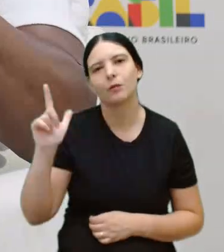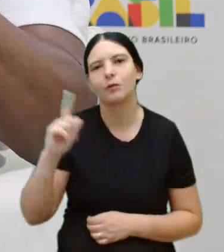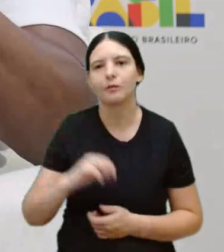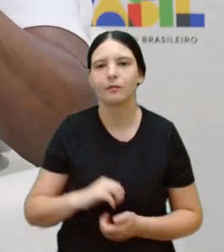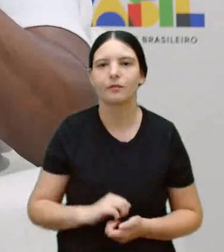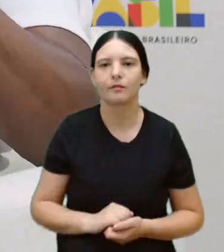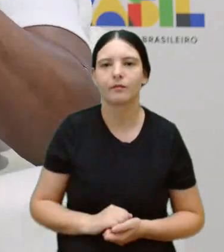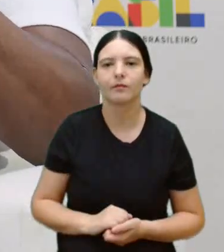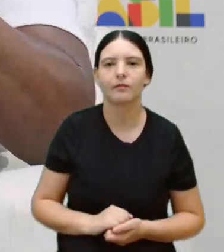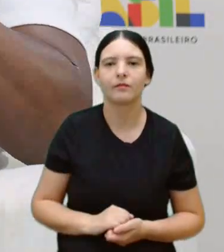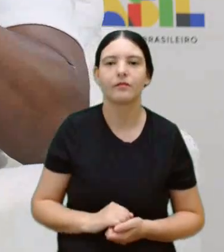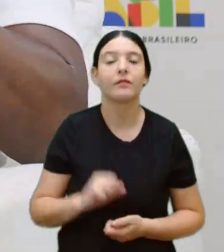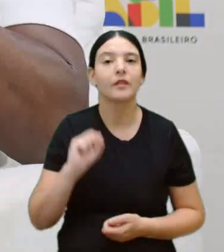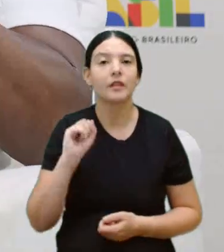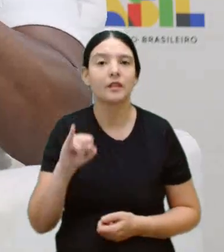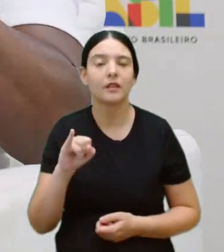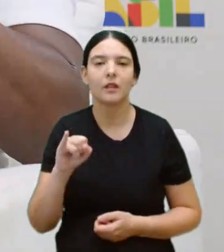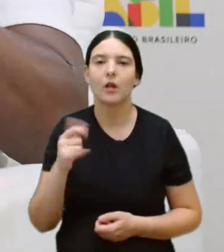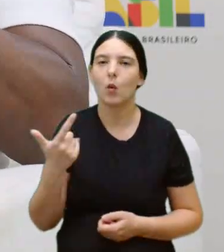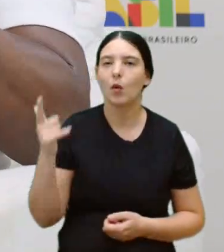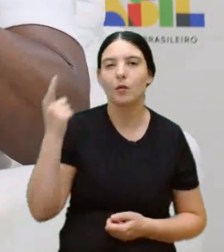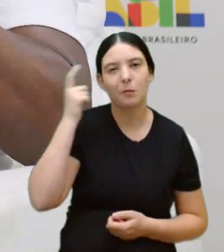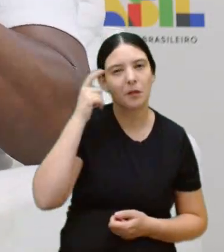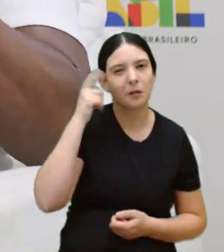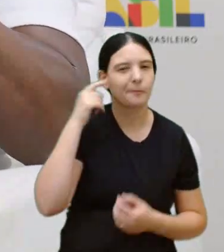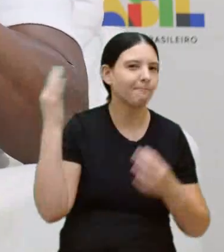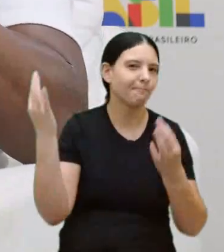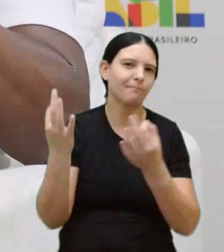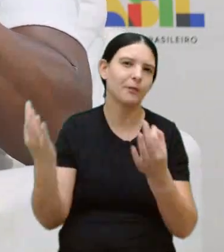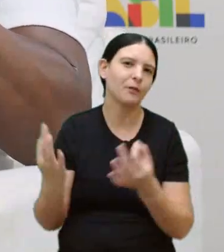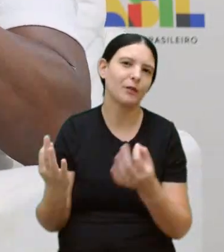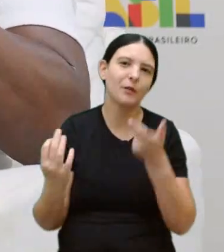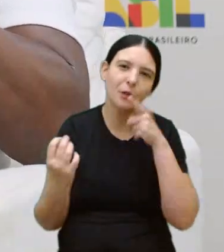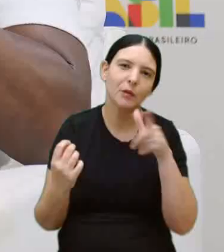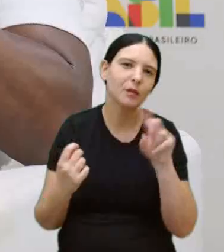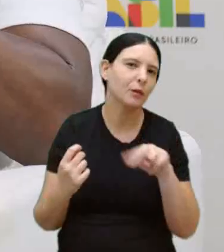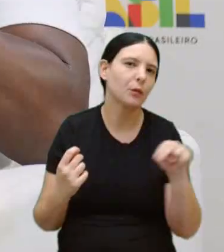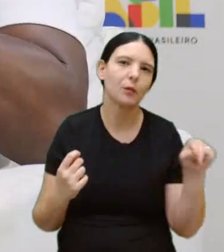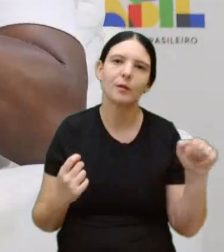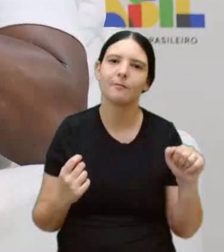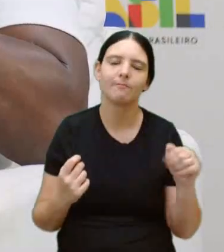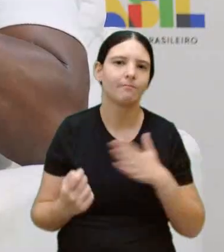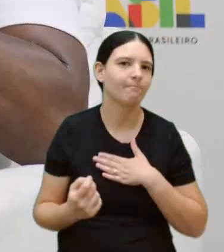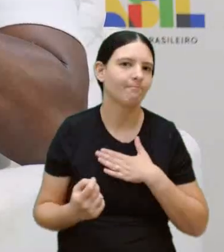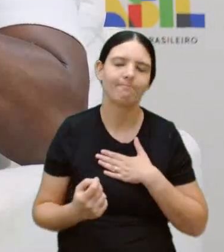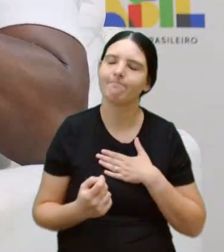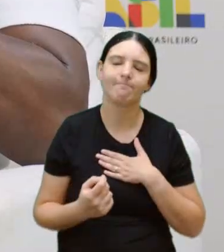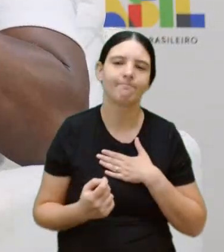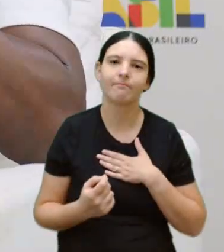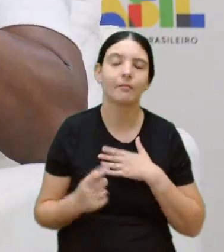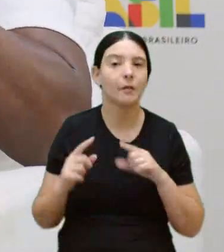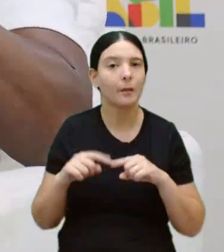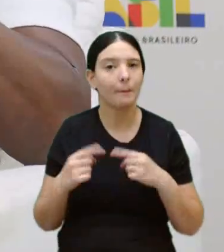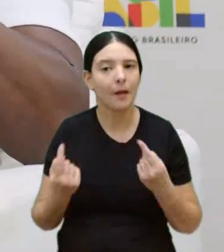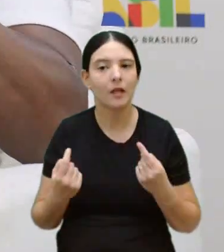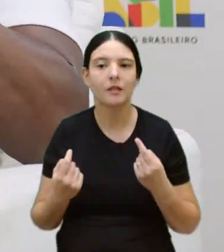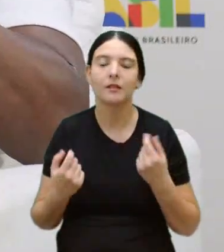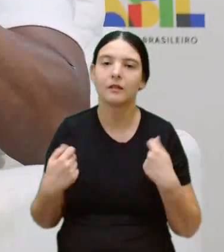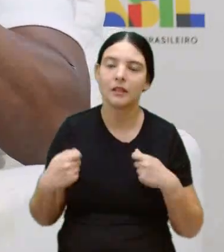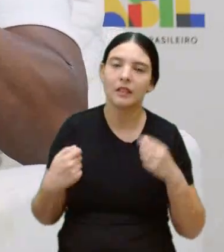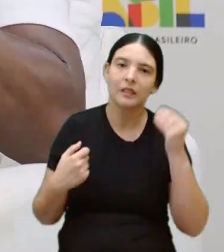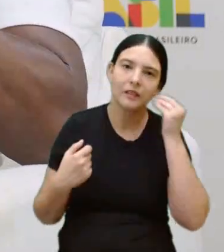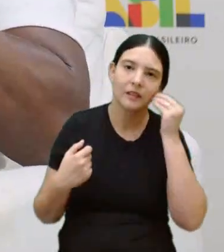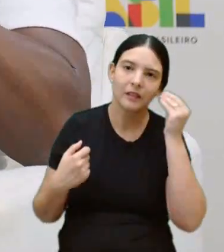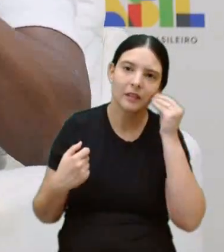se eu projeto no outro perfeição, nunca vai alcançar. Nem eu. Mas eu tenho que diminuir o ruído na